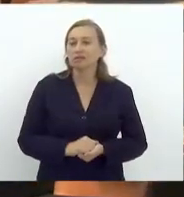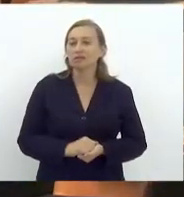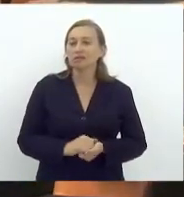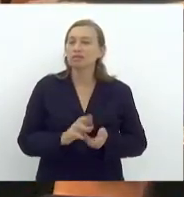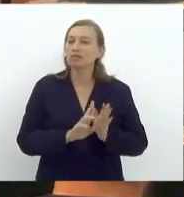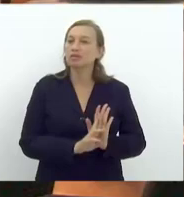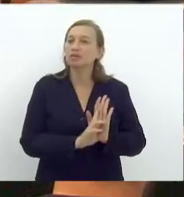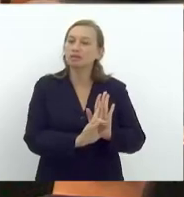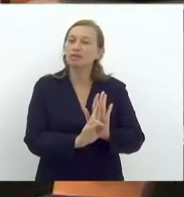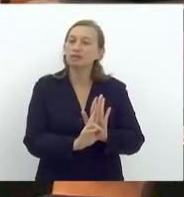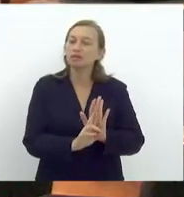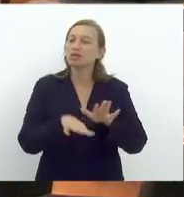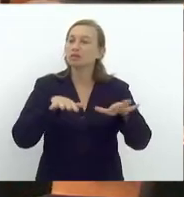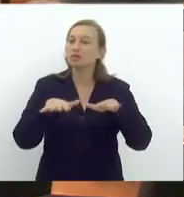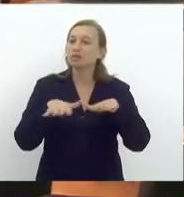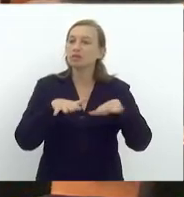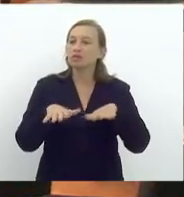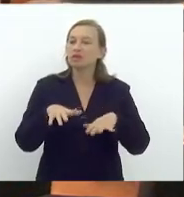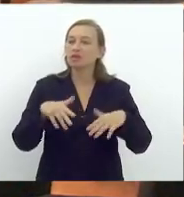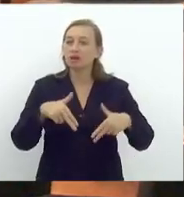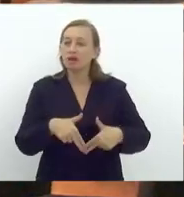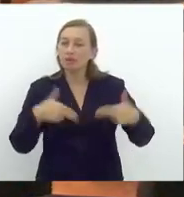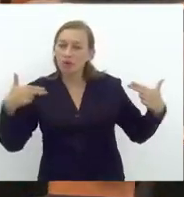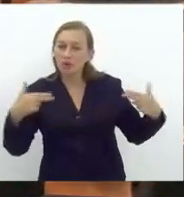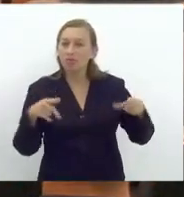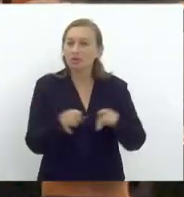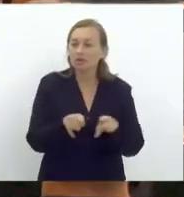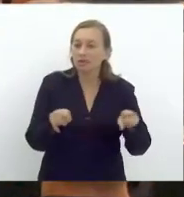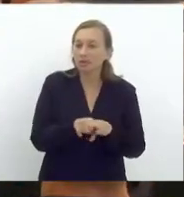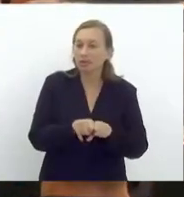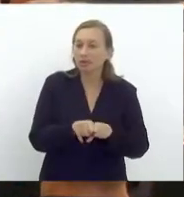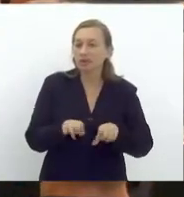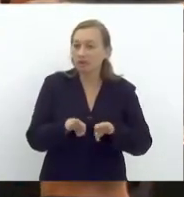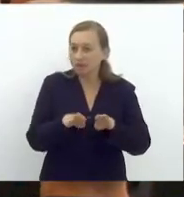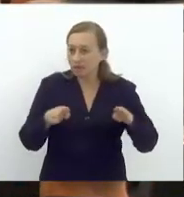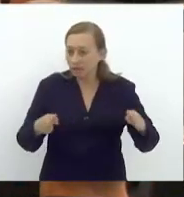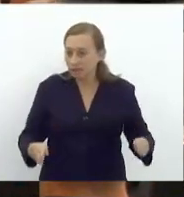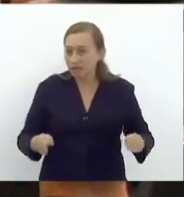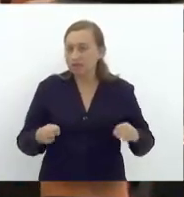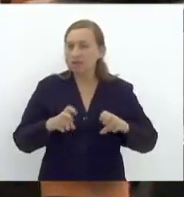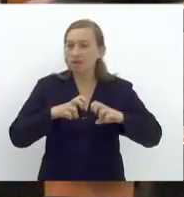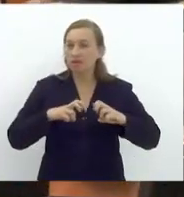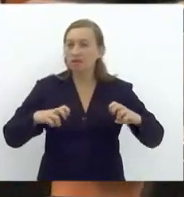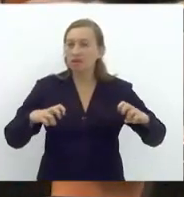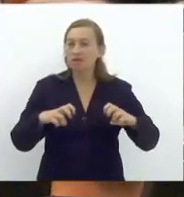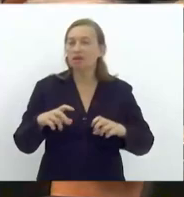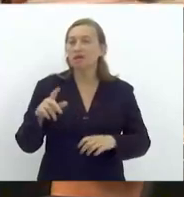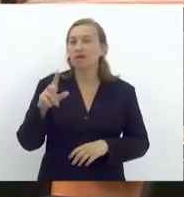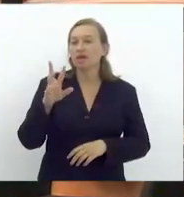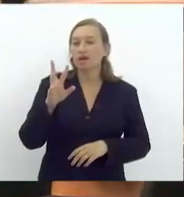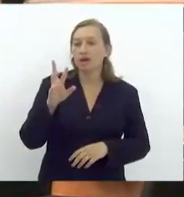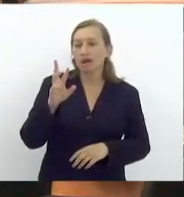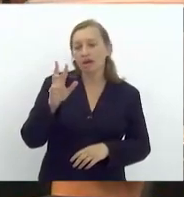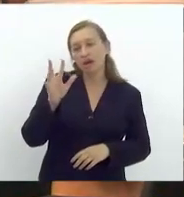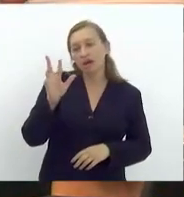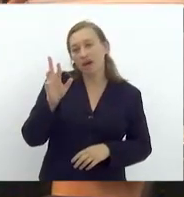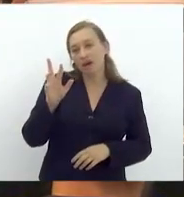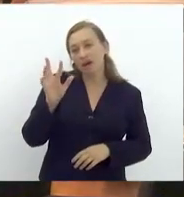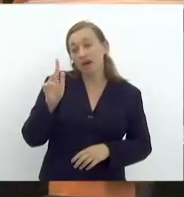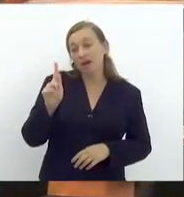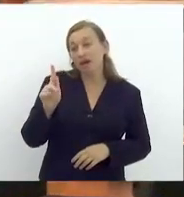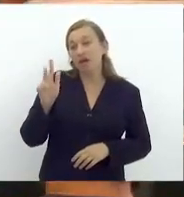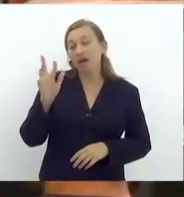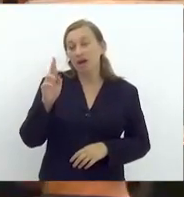representante aqui do movimento hip hop também que tá na mesa representando grafite que aqui no nosso país